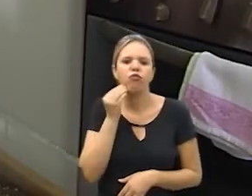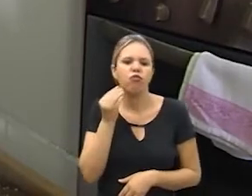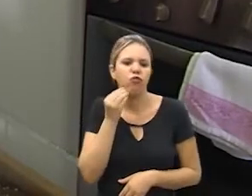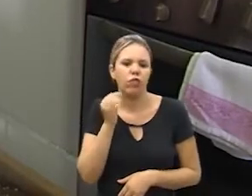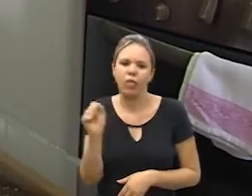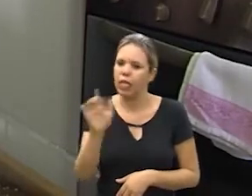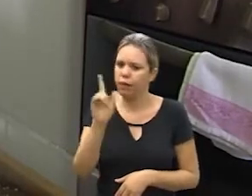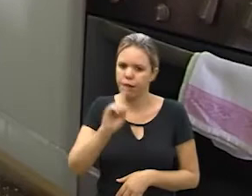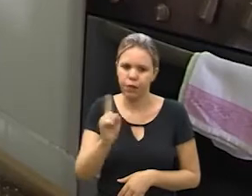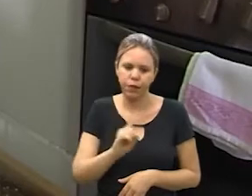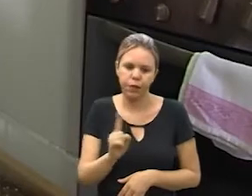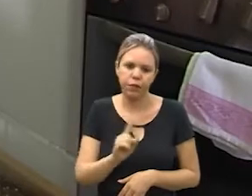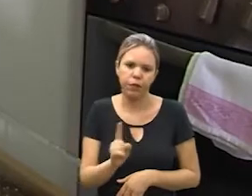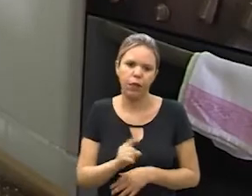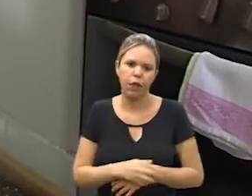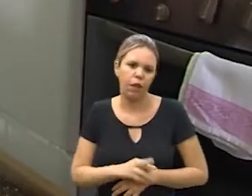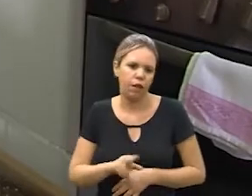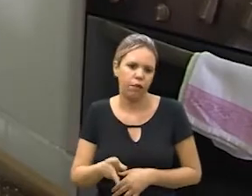receita cara.